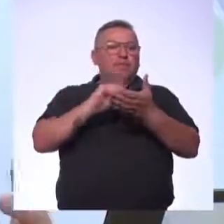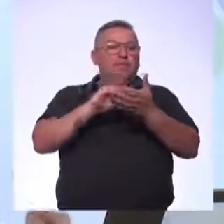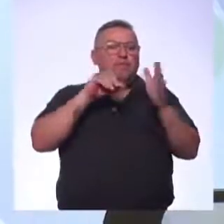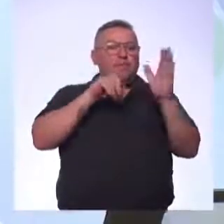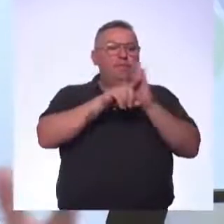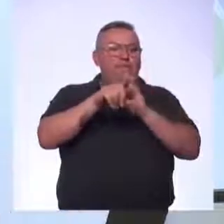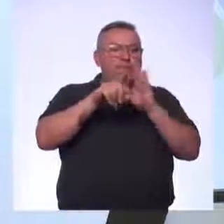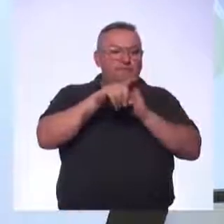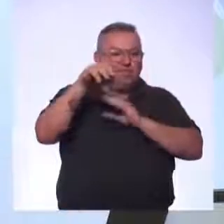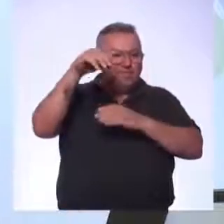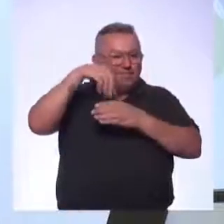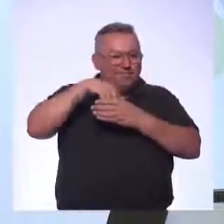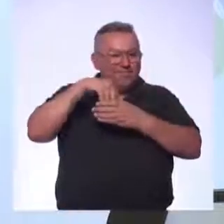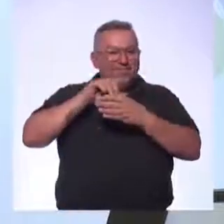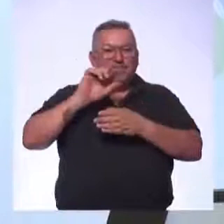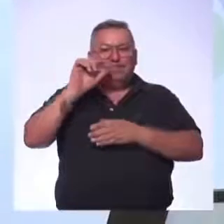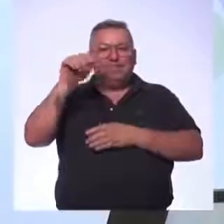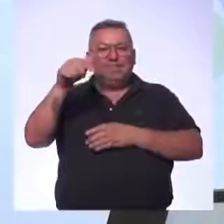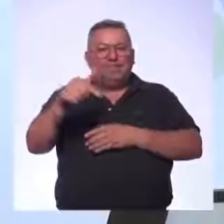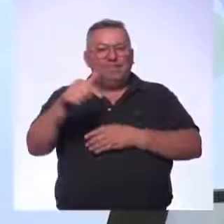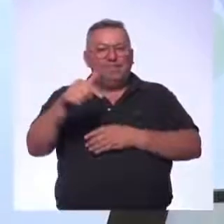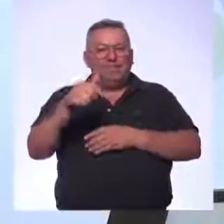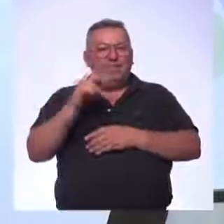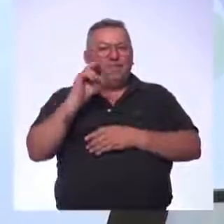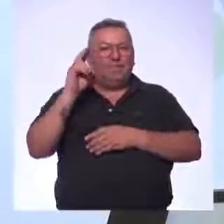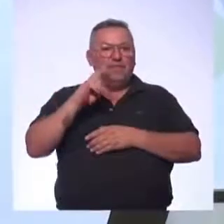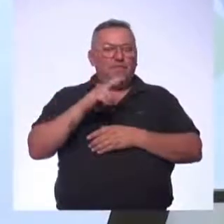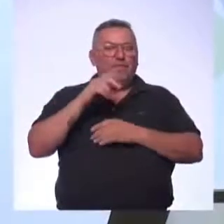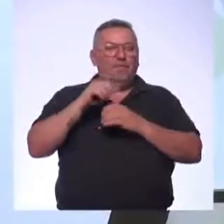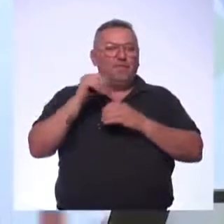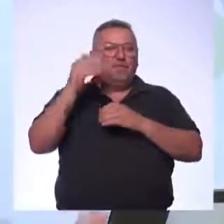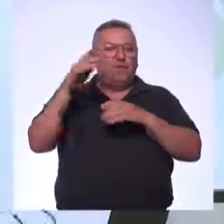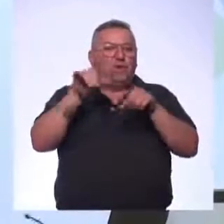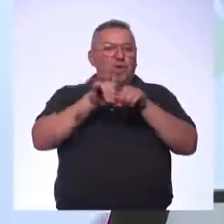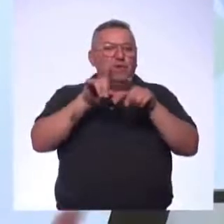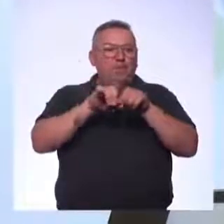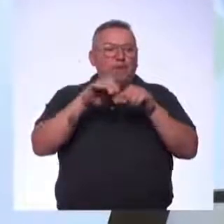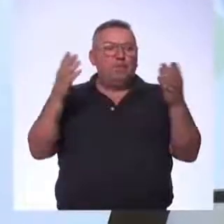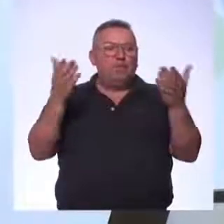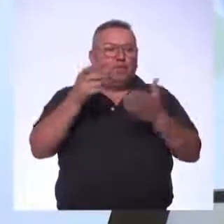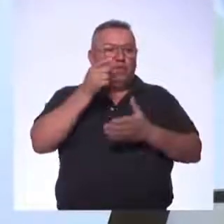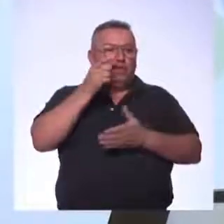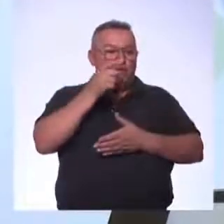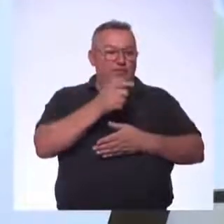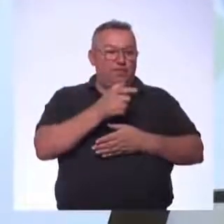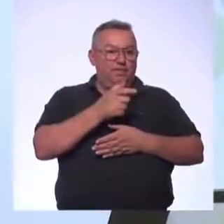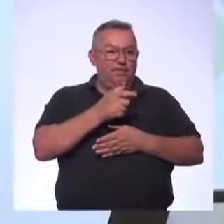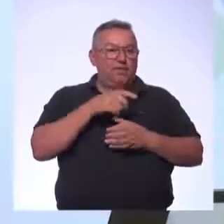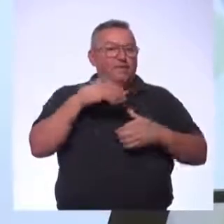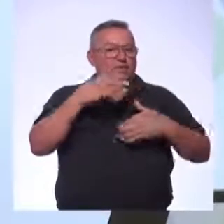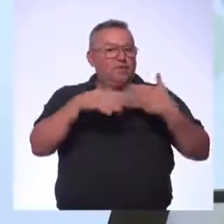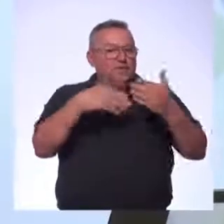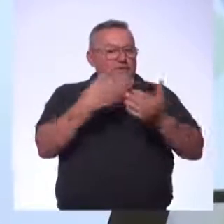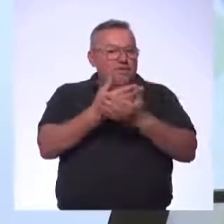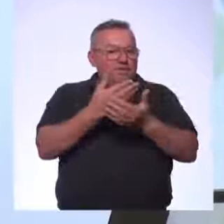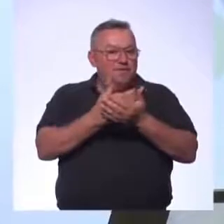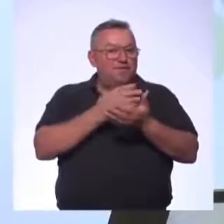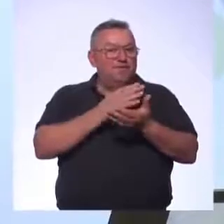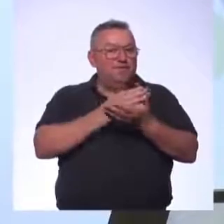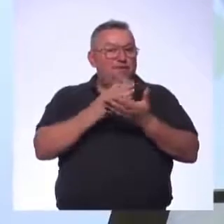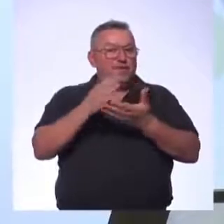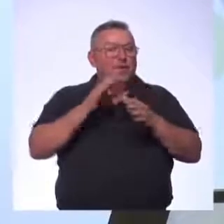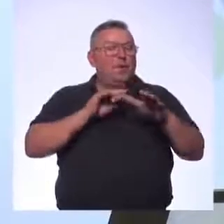questões internas, né, e depois vamos aí para as questões internas, como a gente vai ver hoje, né, que com o passar das aulas nós vamos entrar aí